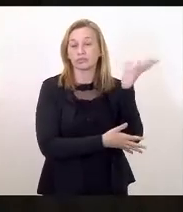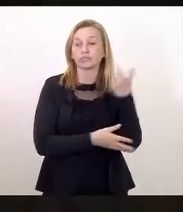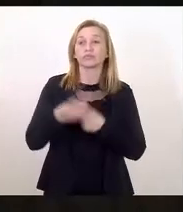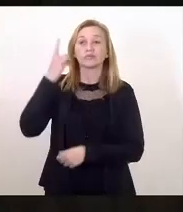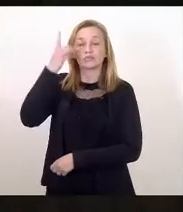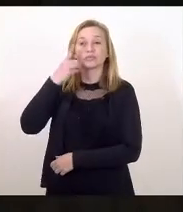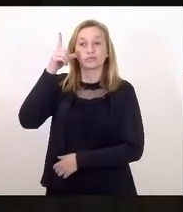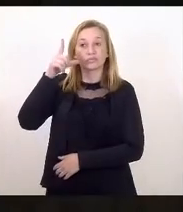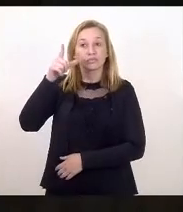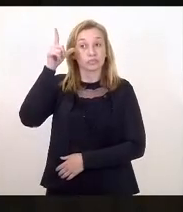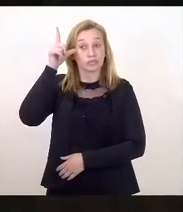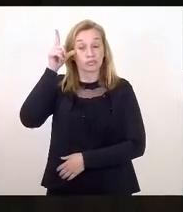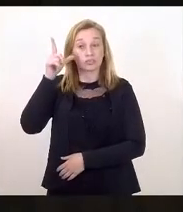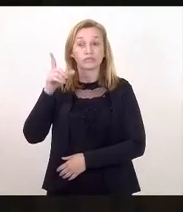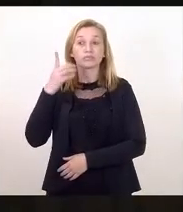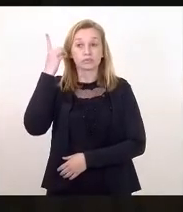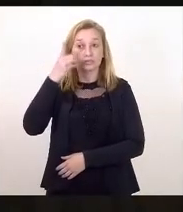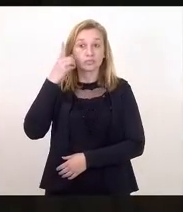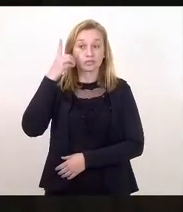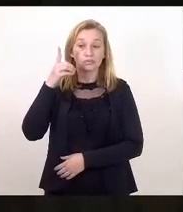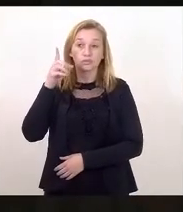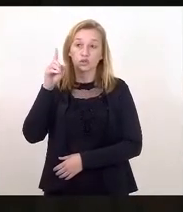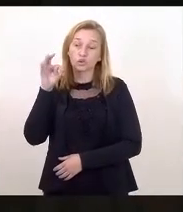Deputado Gustavo Schmidt.